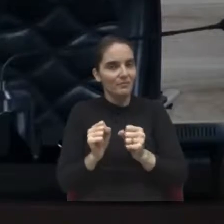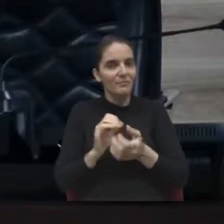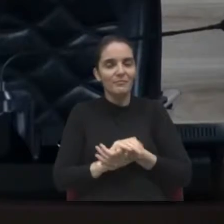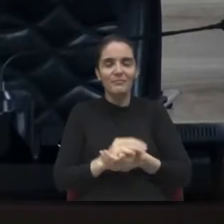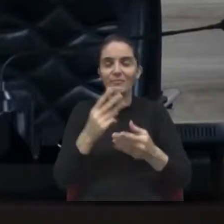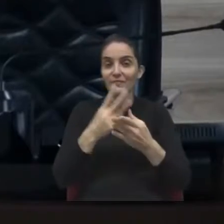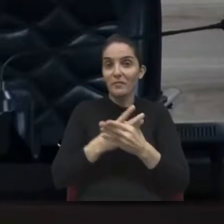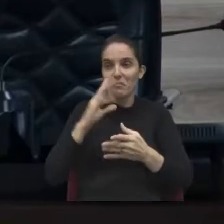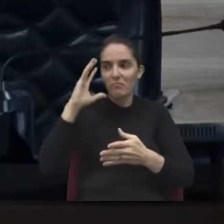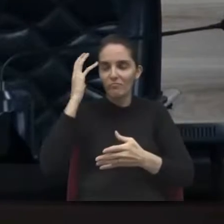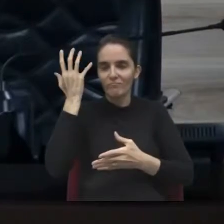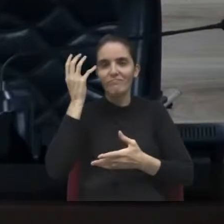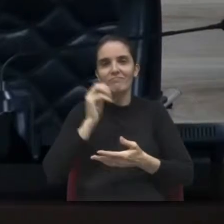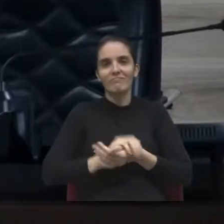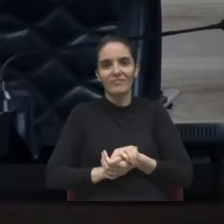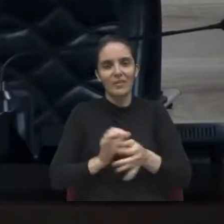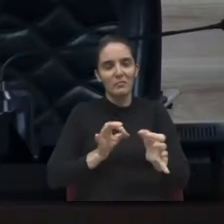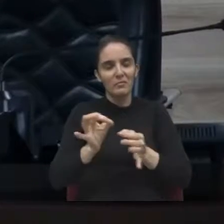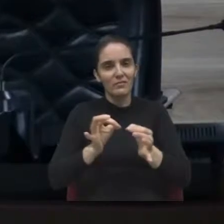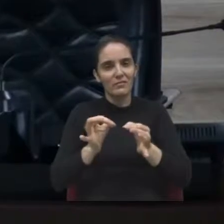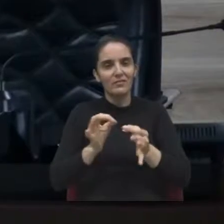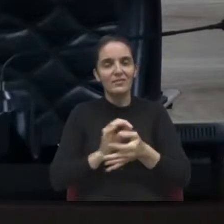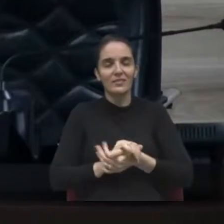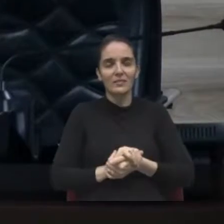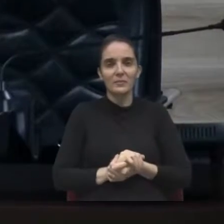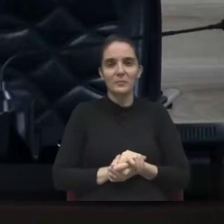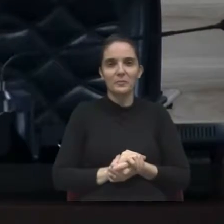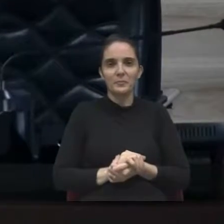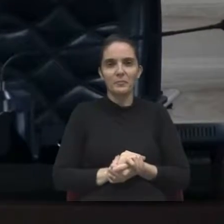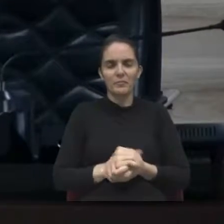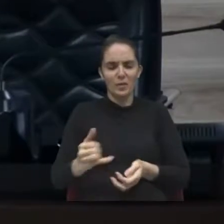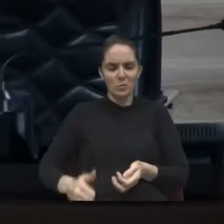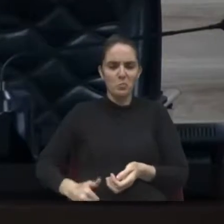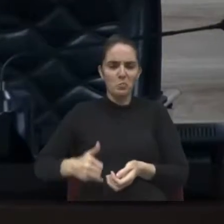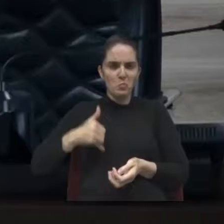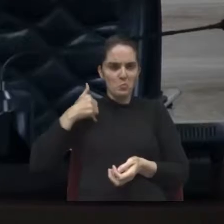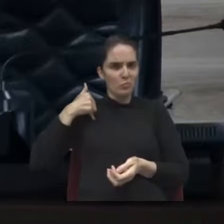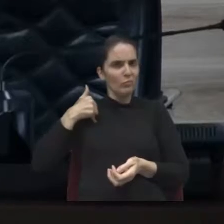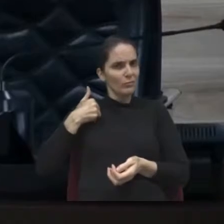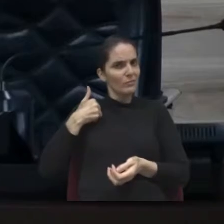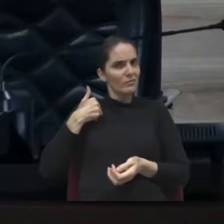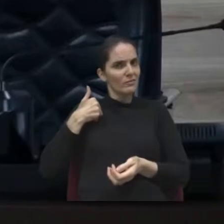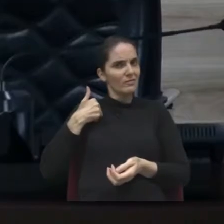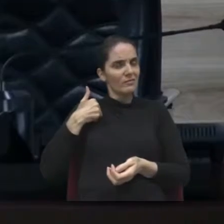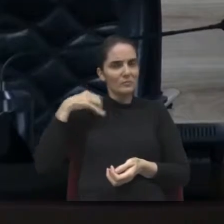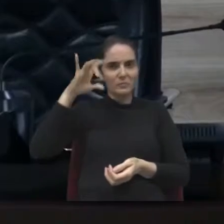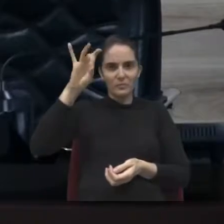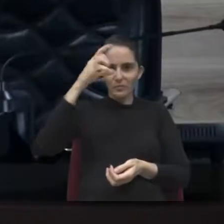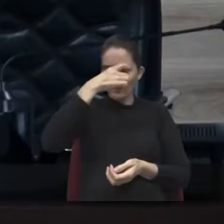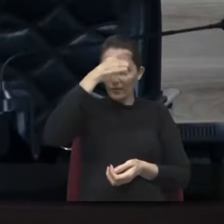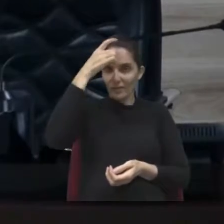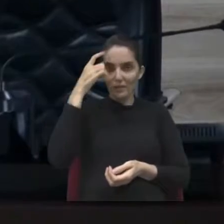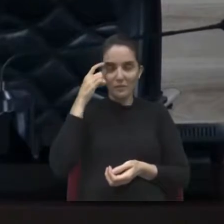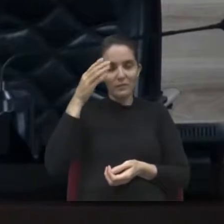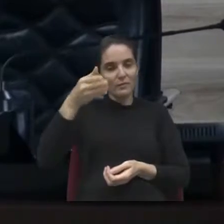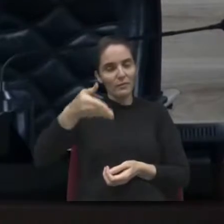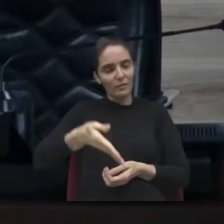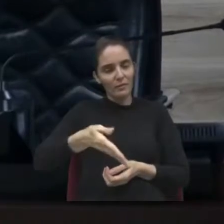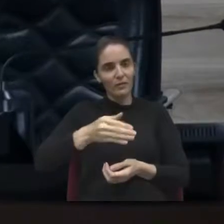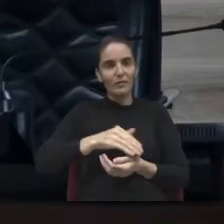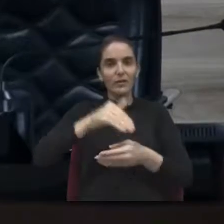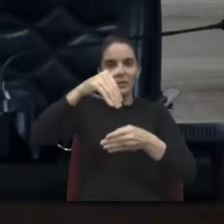através desse projeto que nós fizemos, e com muito orgulho nós estamos